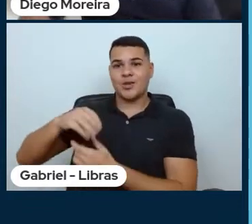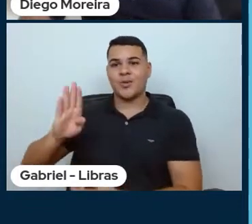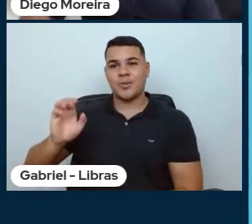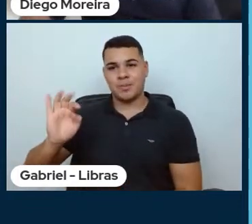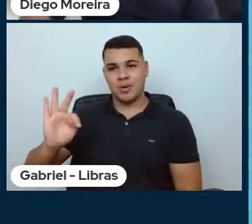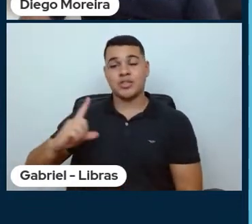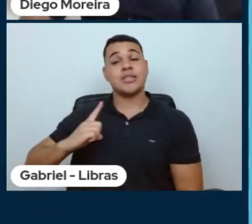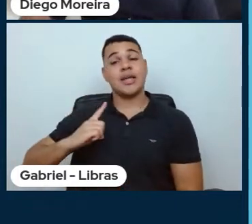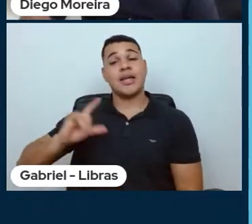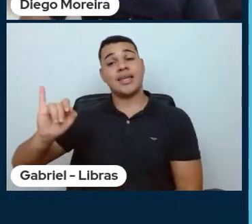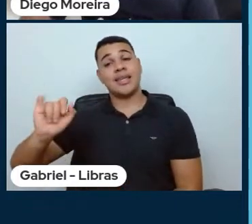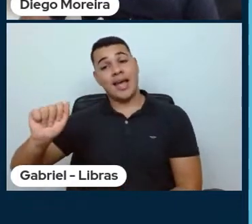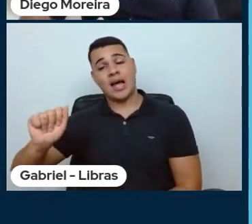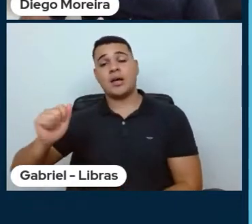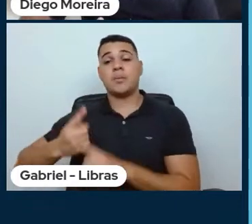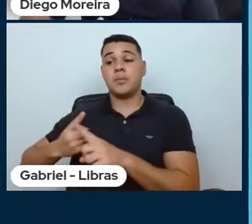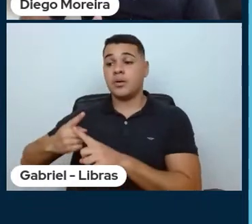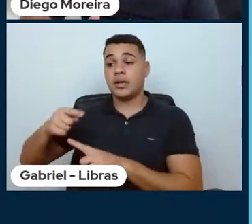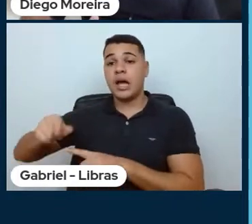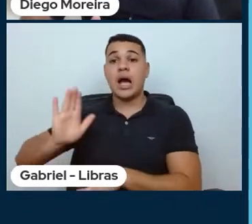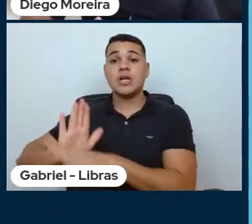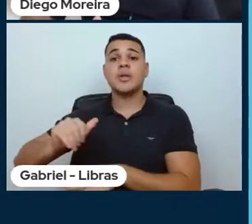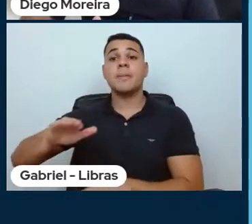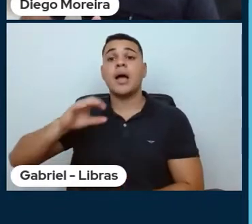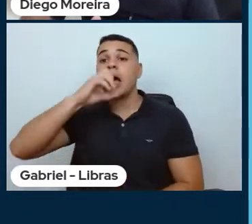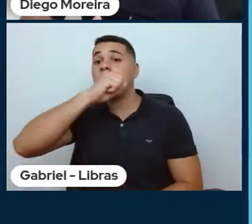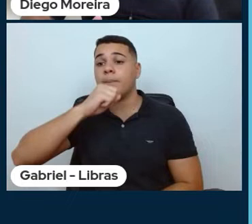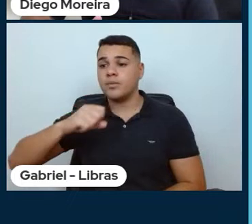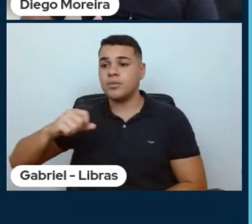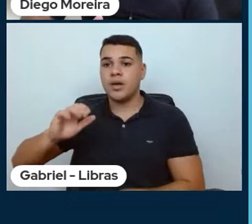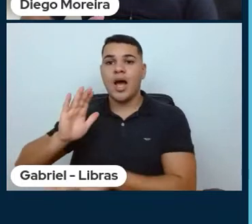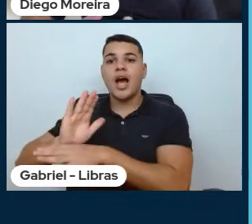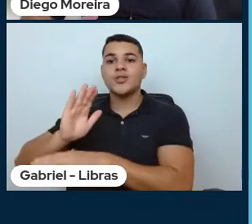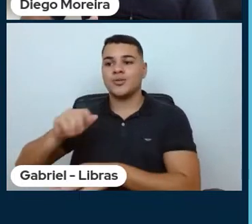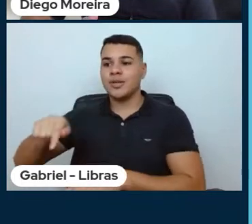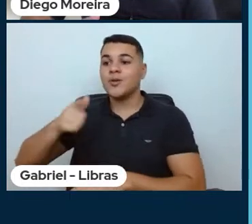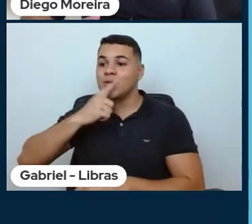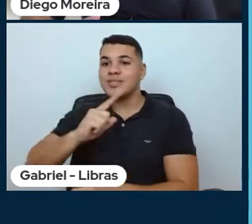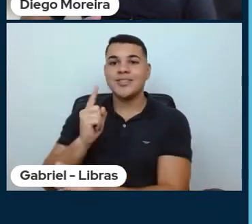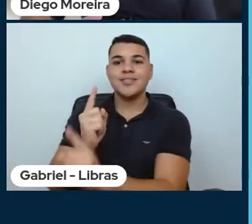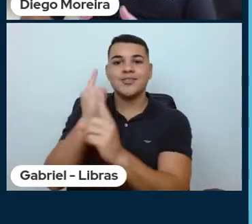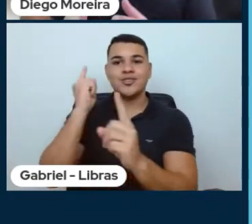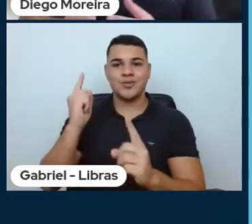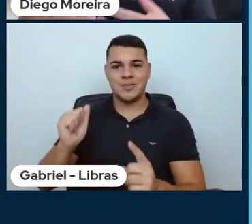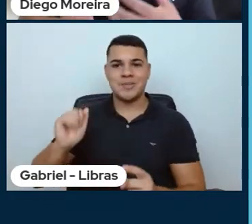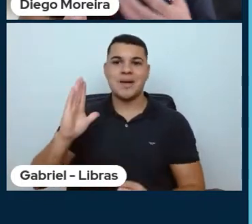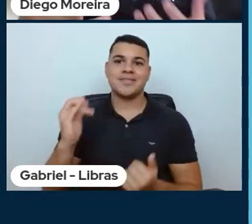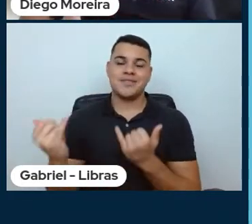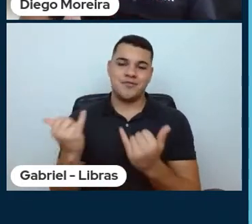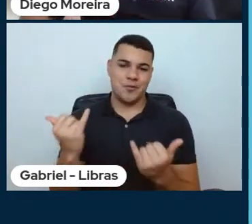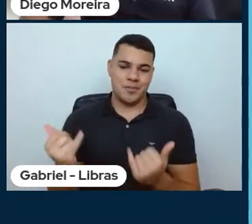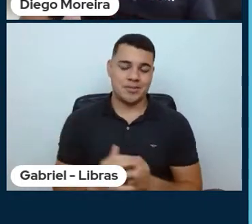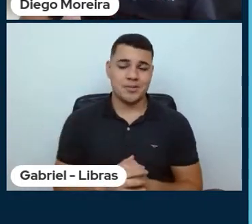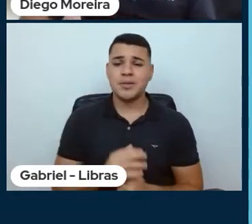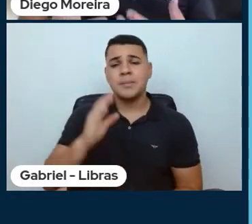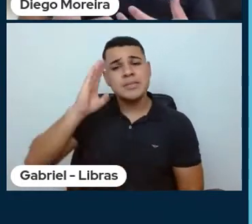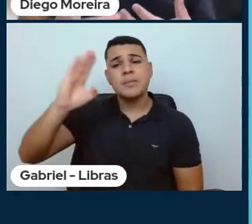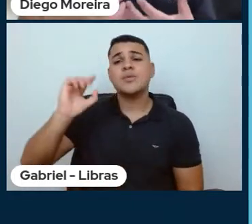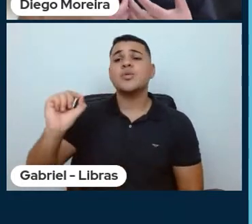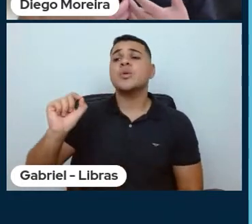eu tinha comentado, é para saber o que de fato as empresas ou o seu cliente, principalmente o que ele procura,